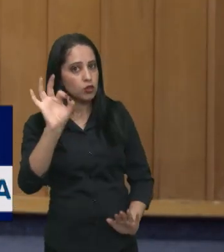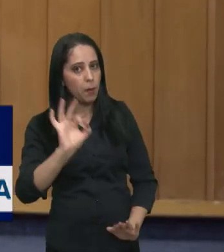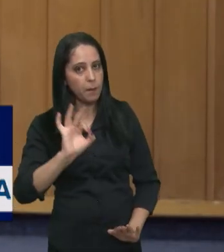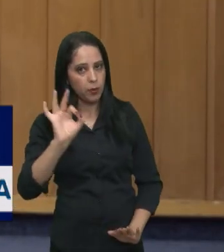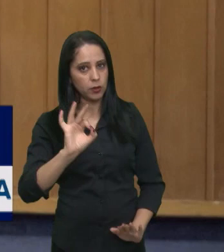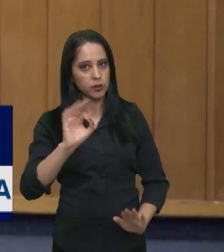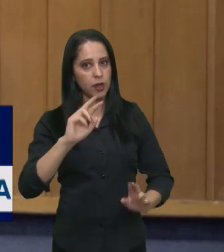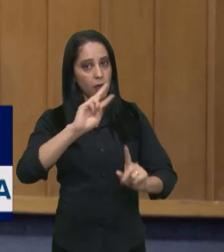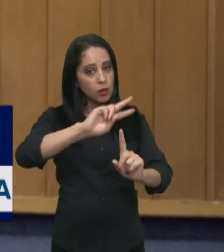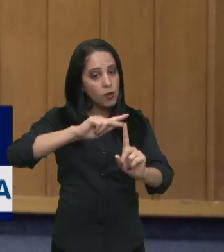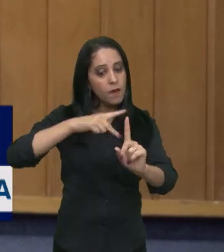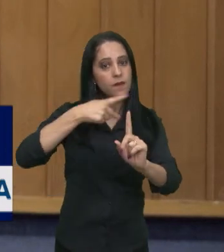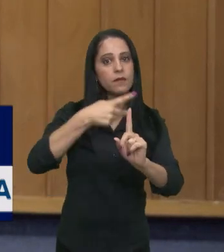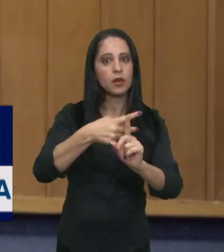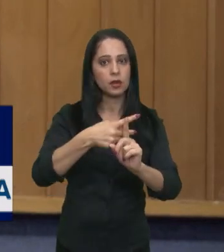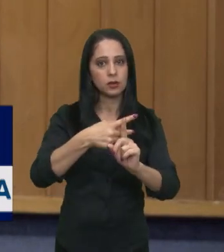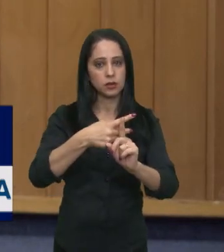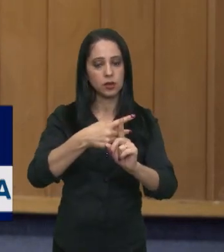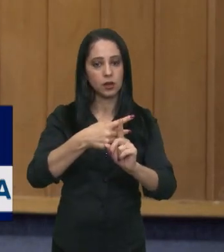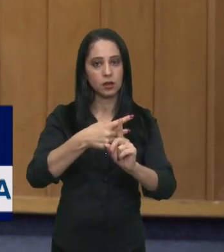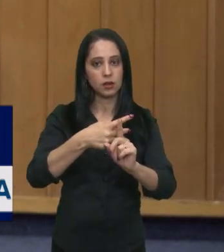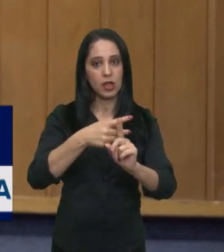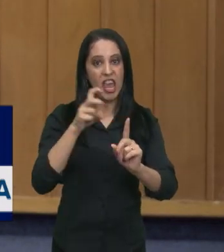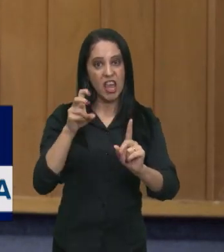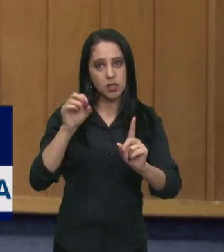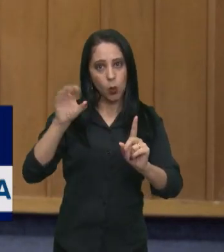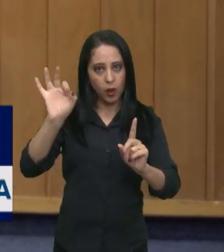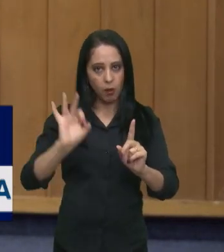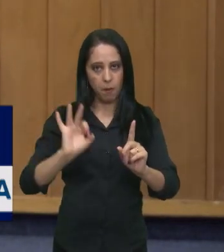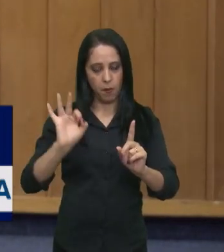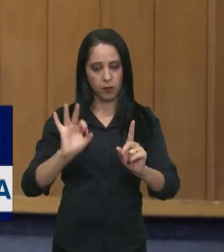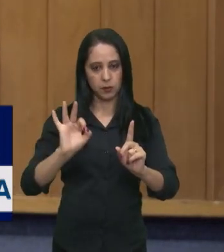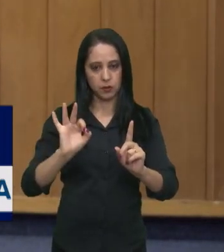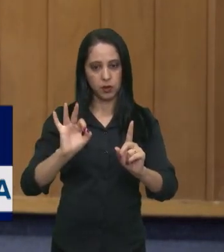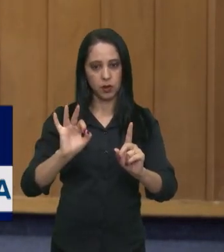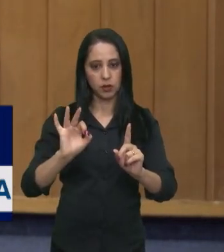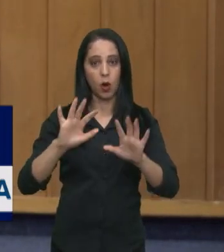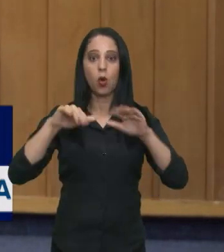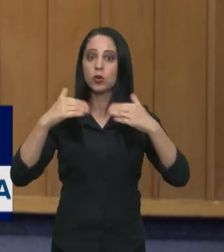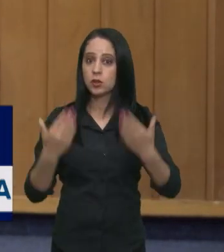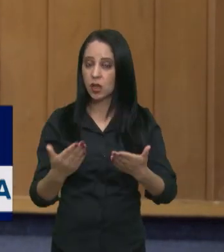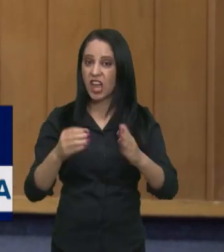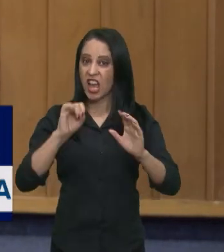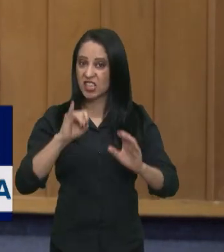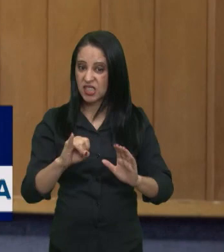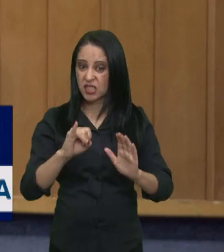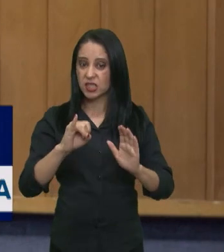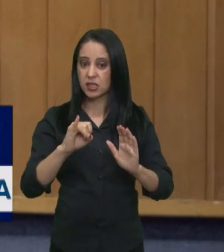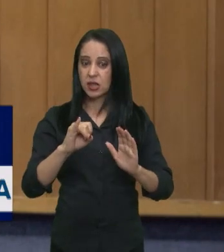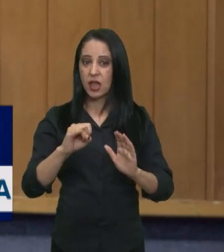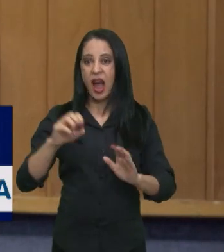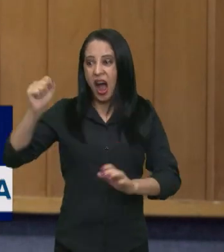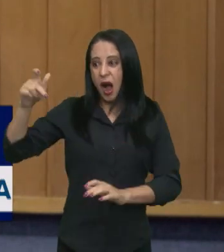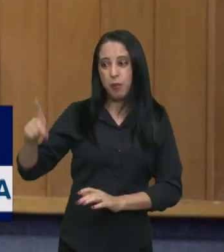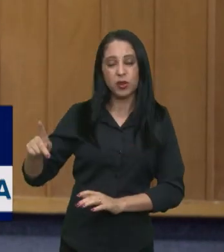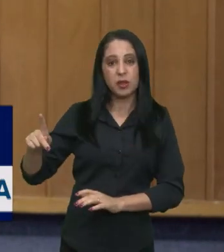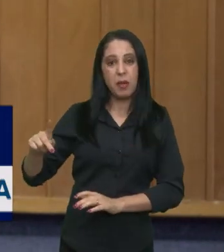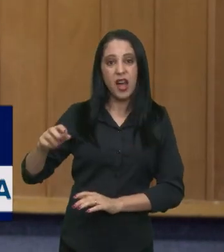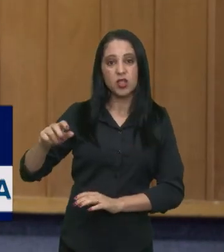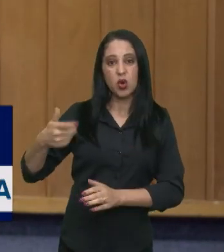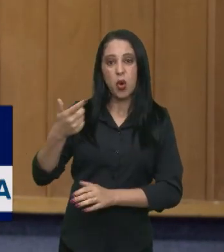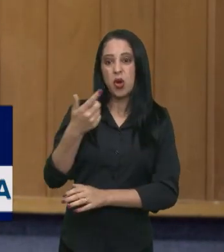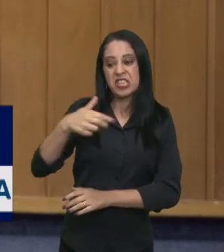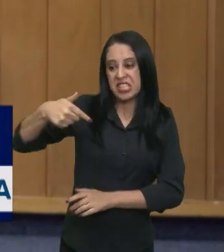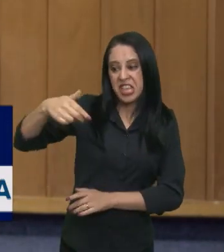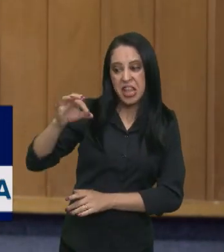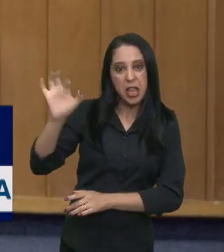serão acrescidos mais em cima dos 50%. Então, ou seja, o aposentado não terá 70%, e